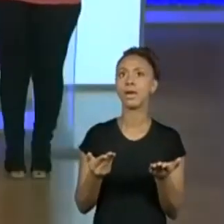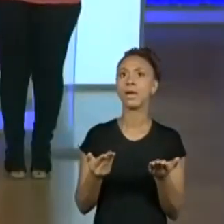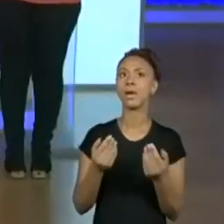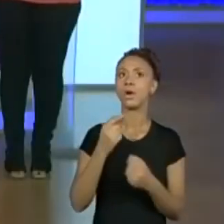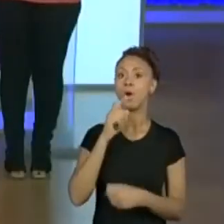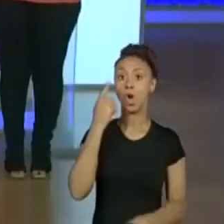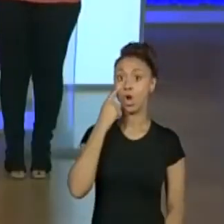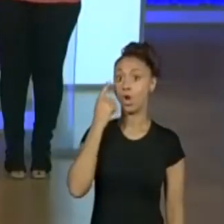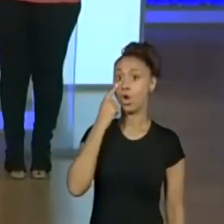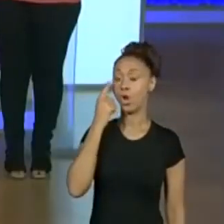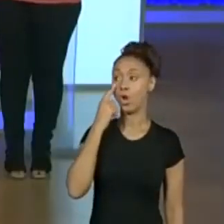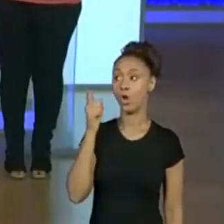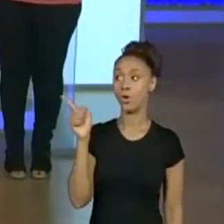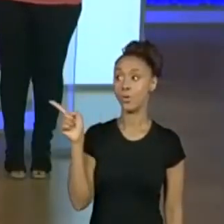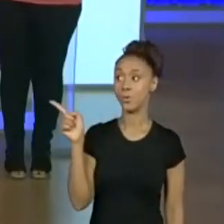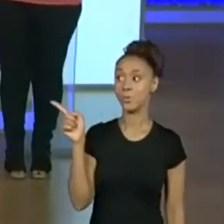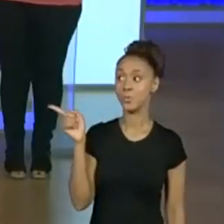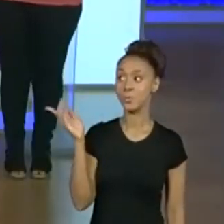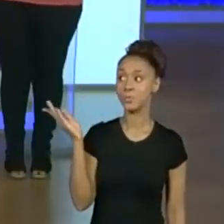ó.